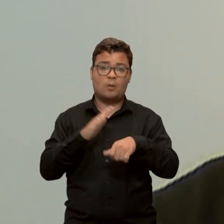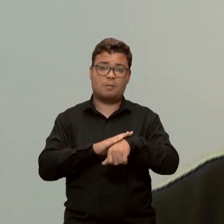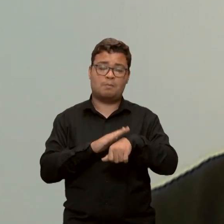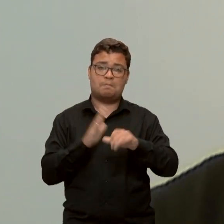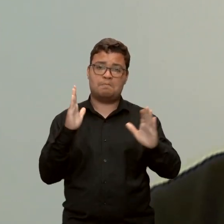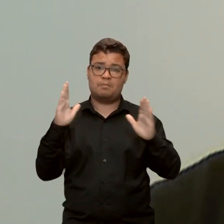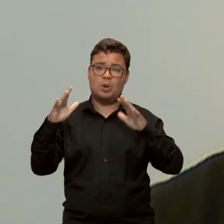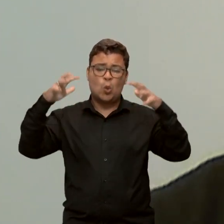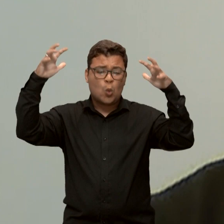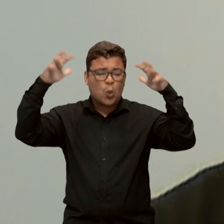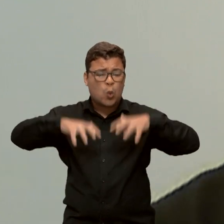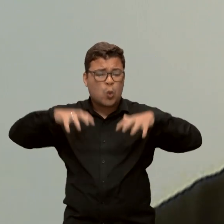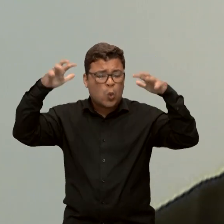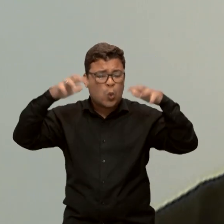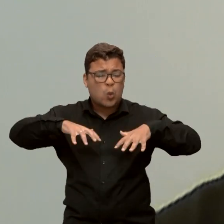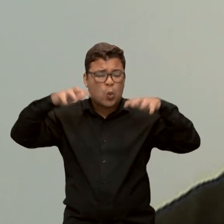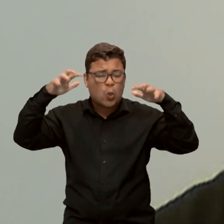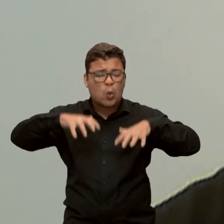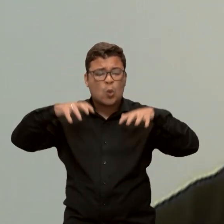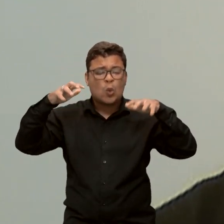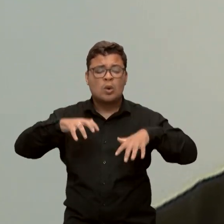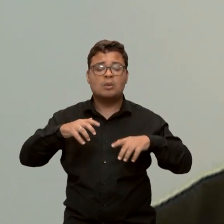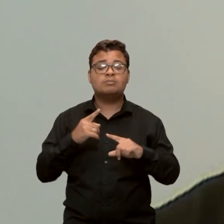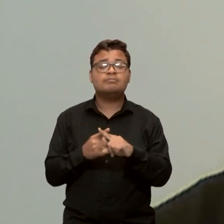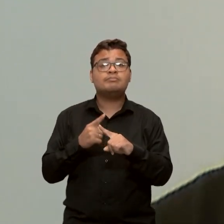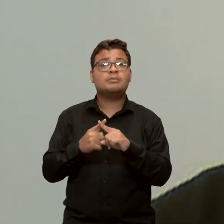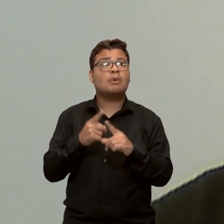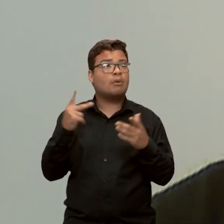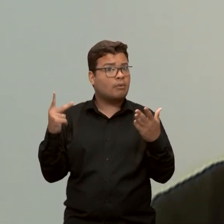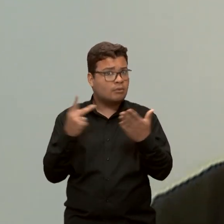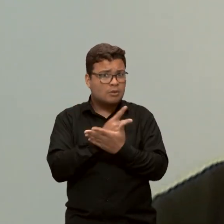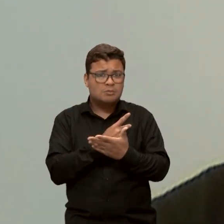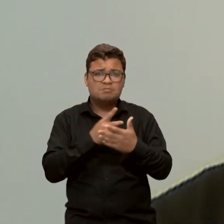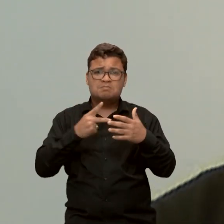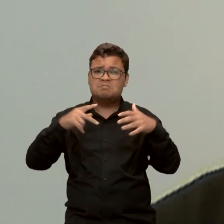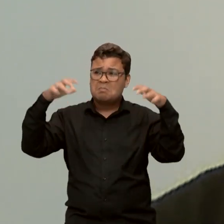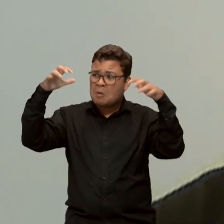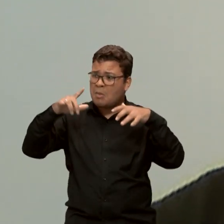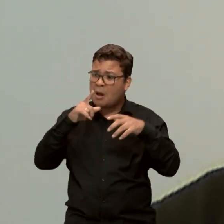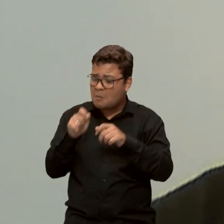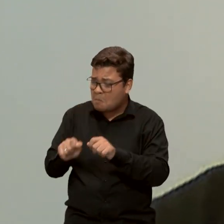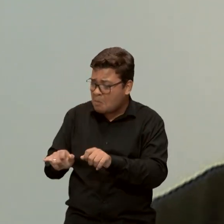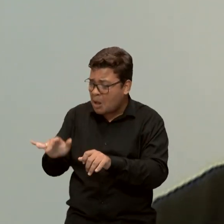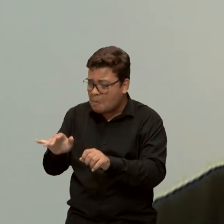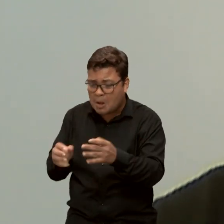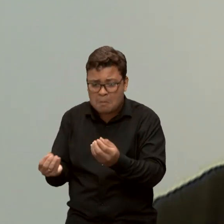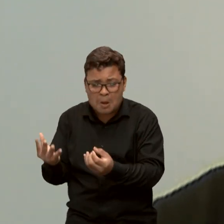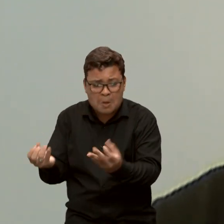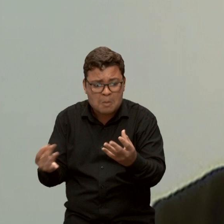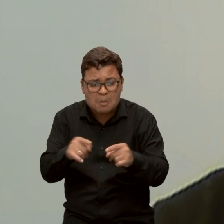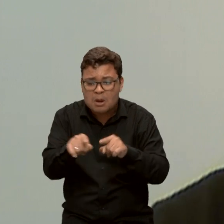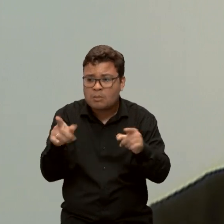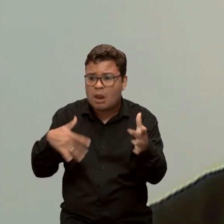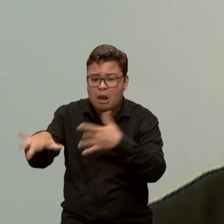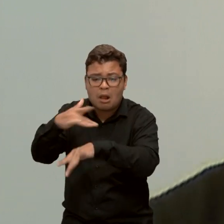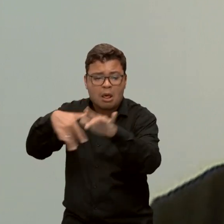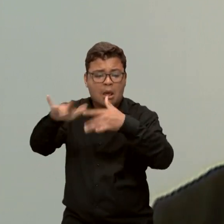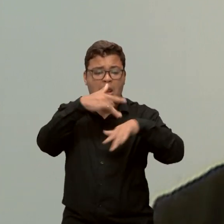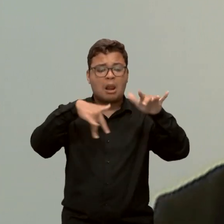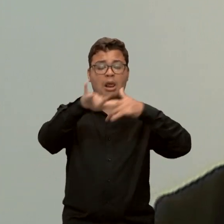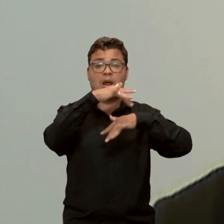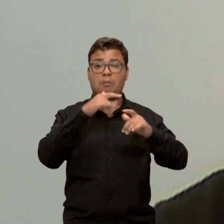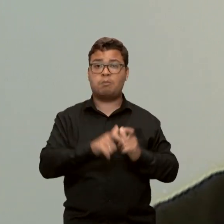água servirá de criadouro para o mosquito Aedes aegypti. Então, a gente sabe da complexidade disso,